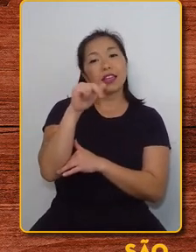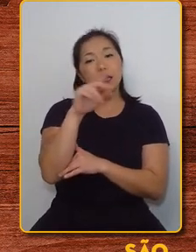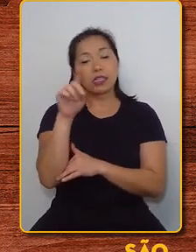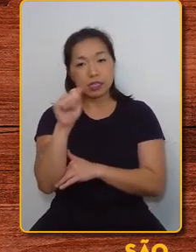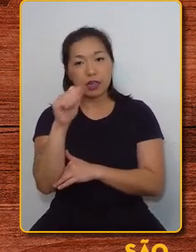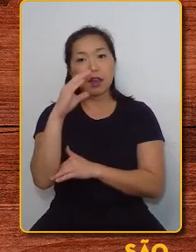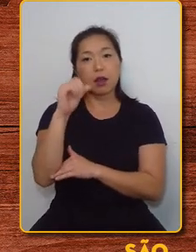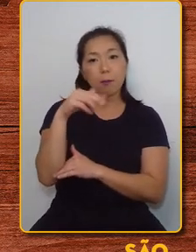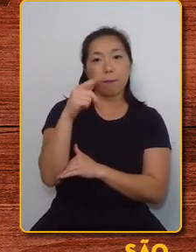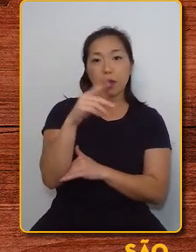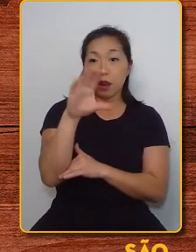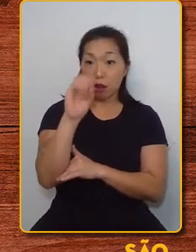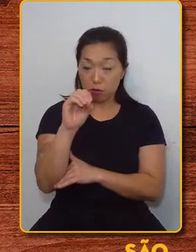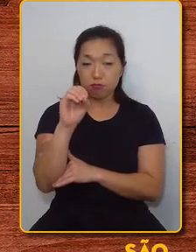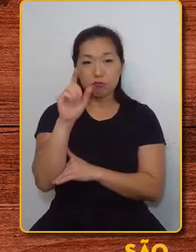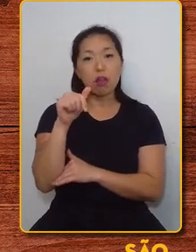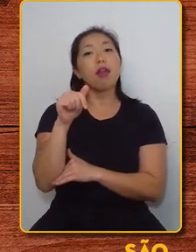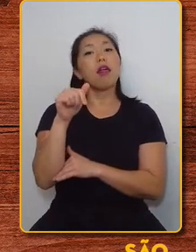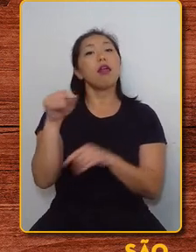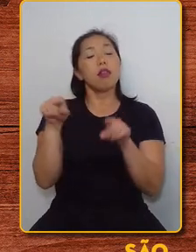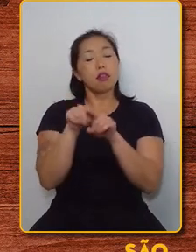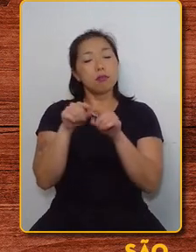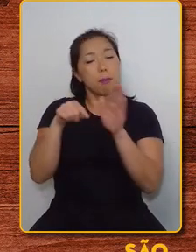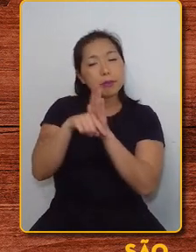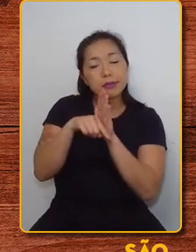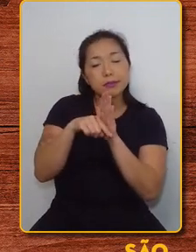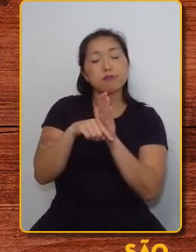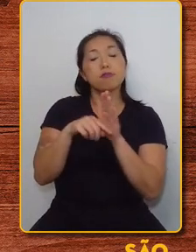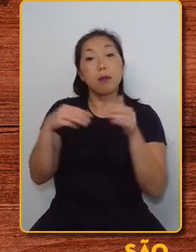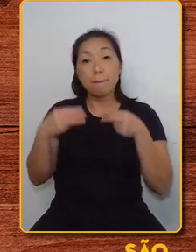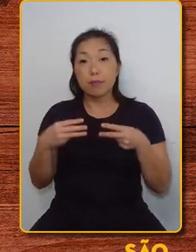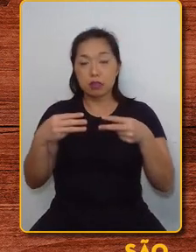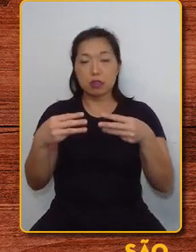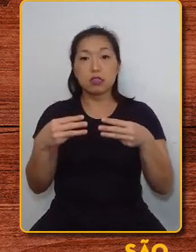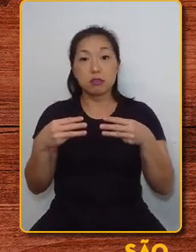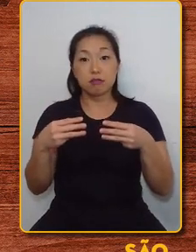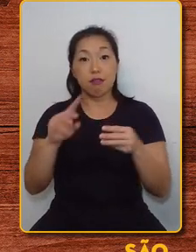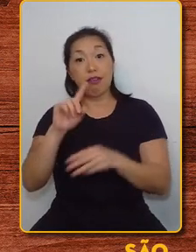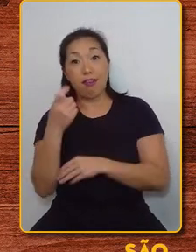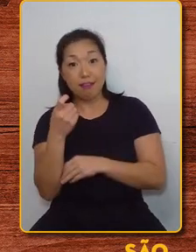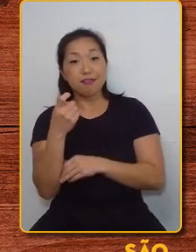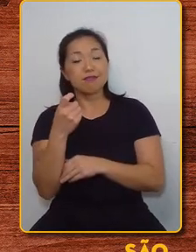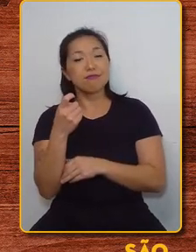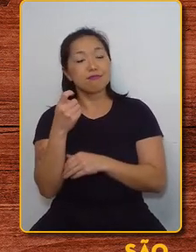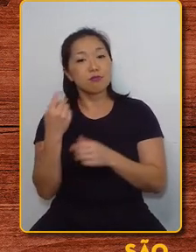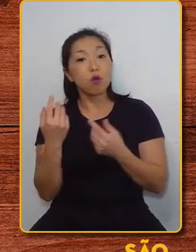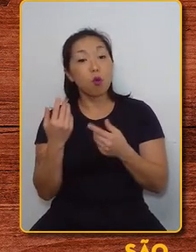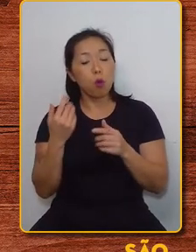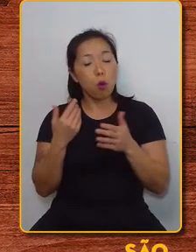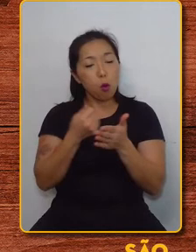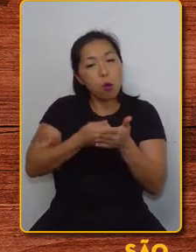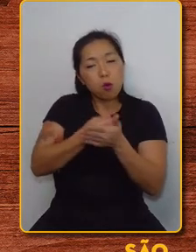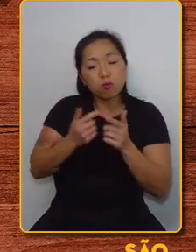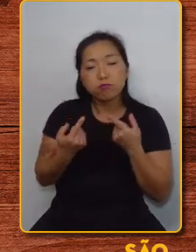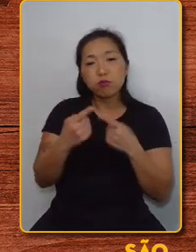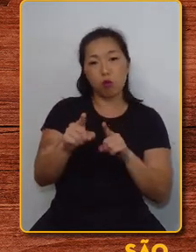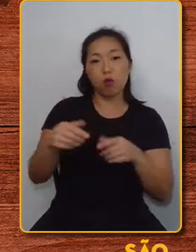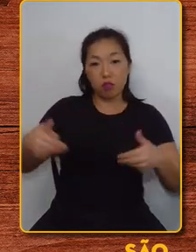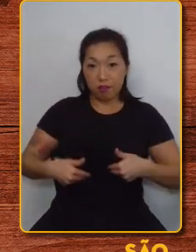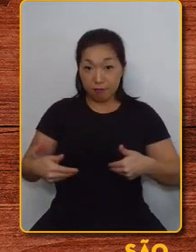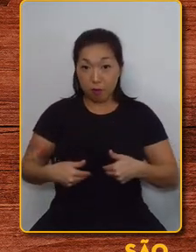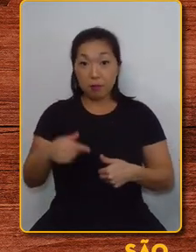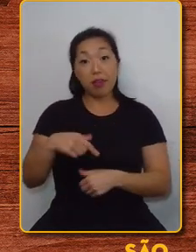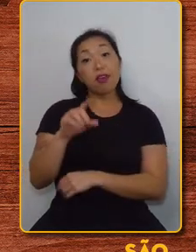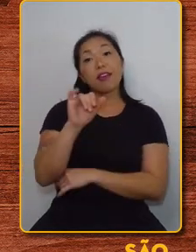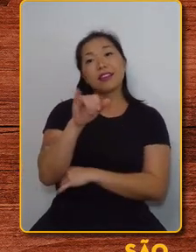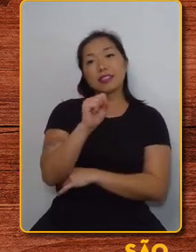pesquisadora e ex-ministra do Desenvolvimento Social e Combate à Fome. Eu sou Ariela Doctors, diretora do Instituto Comida e Cultura, que